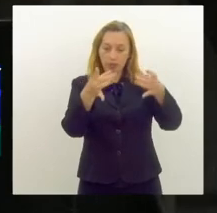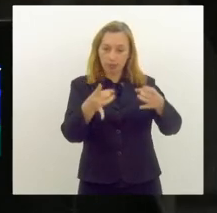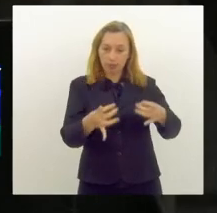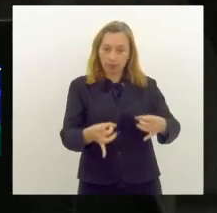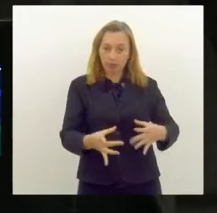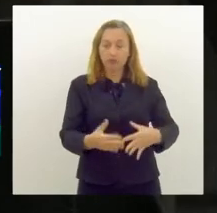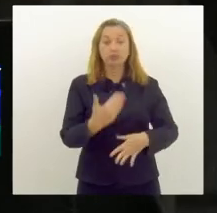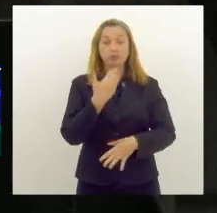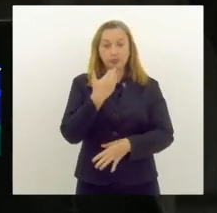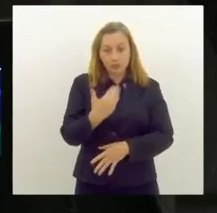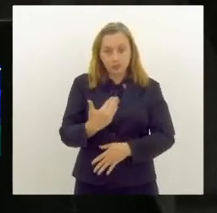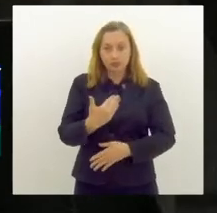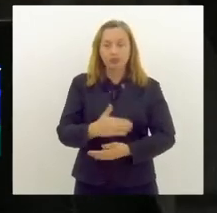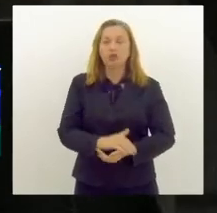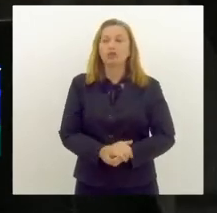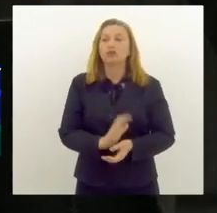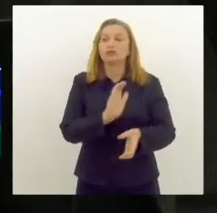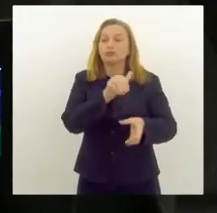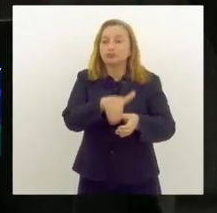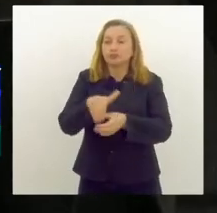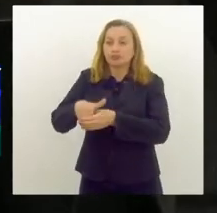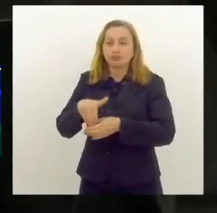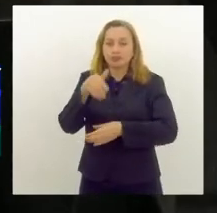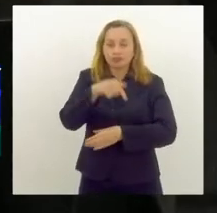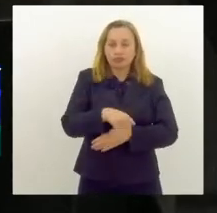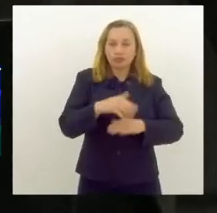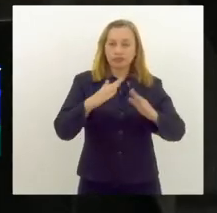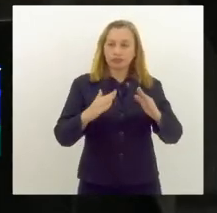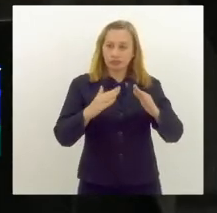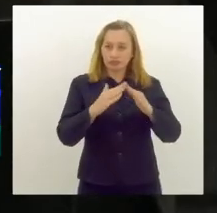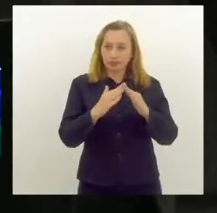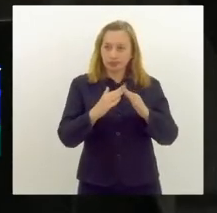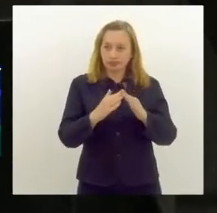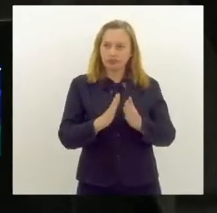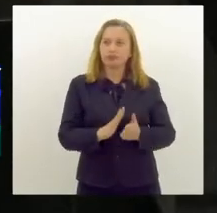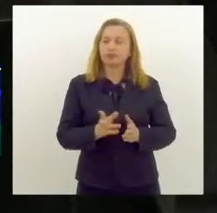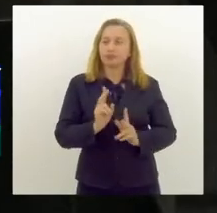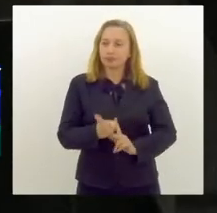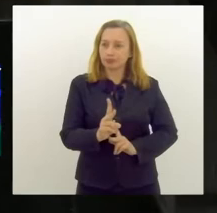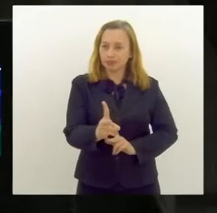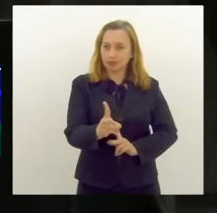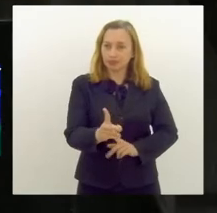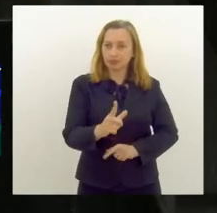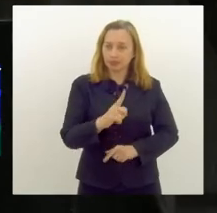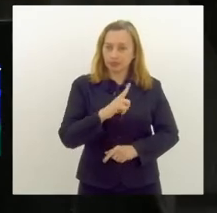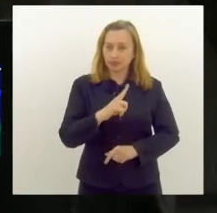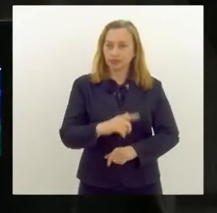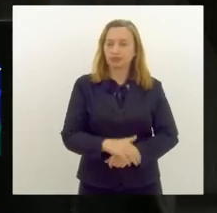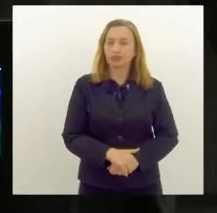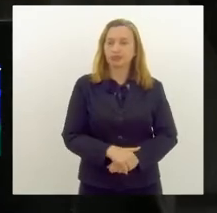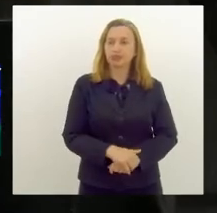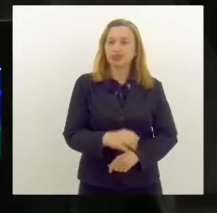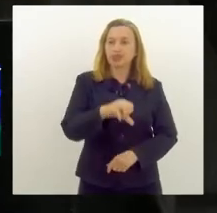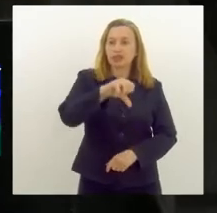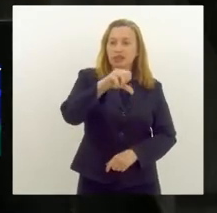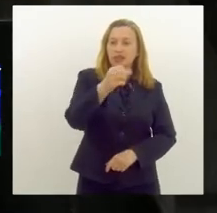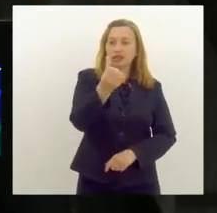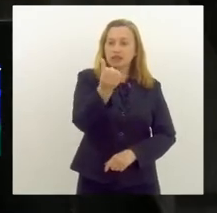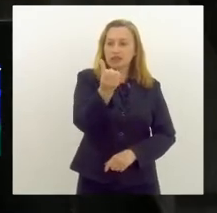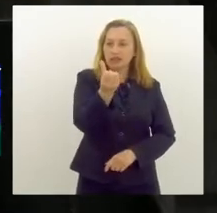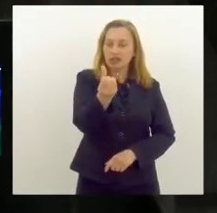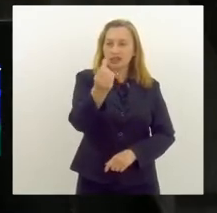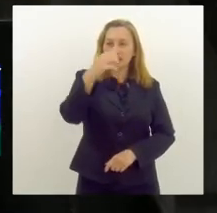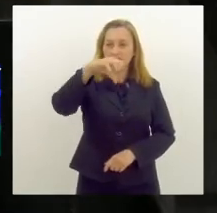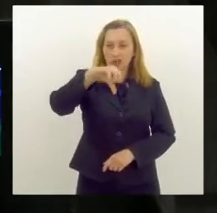Esse pedido foi votado aqui na casa, se devia ter continuidade. 69